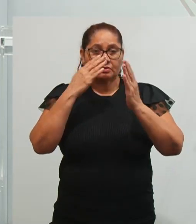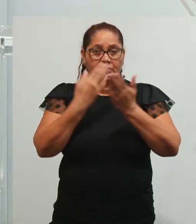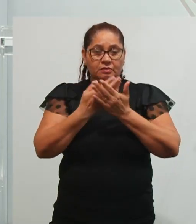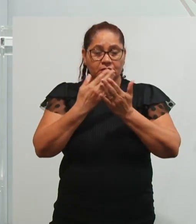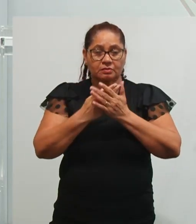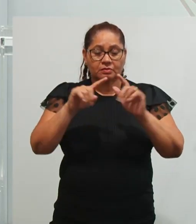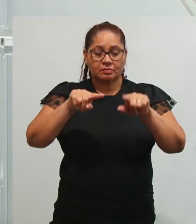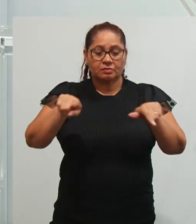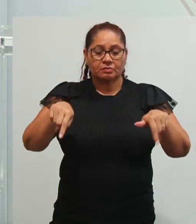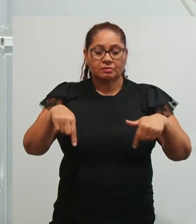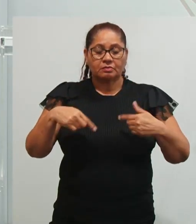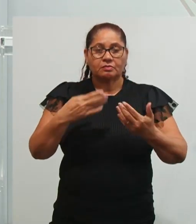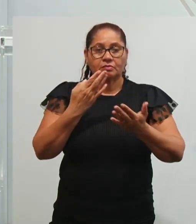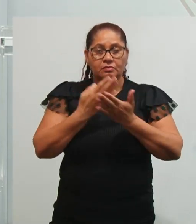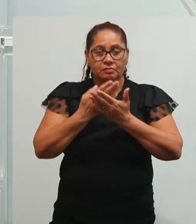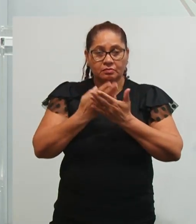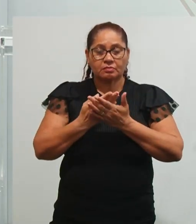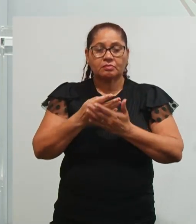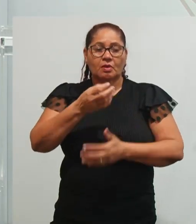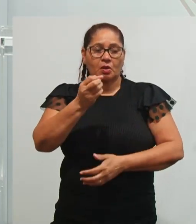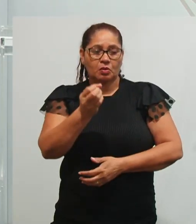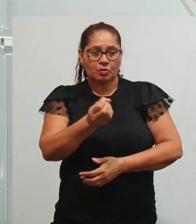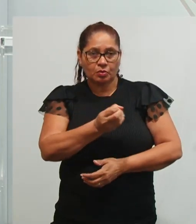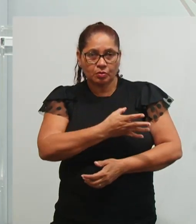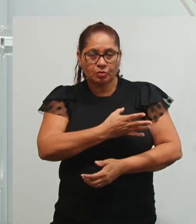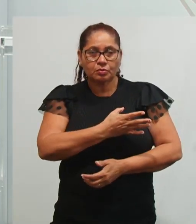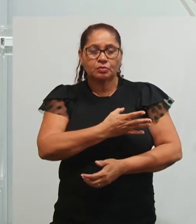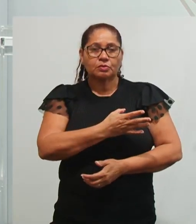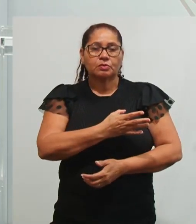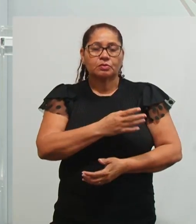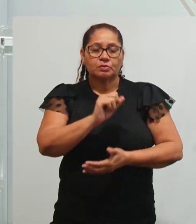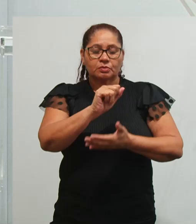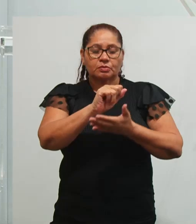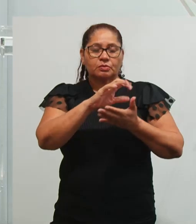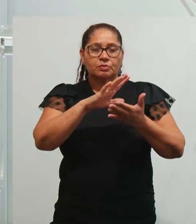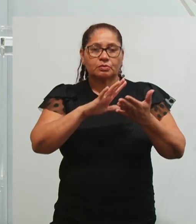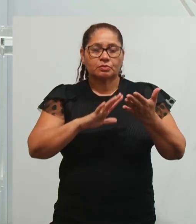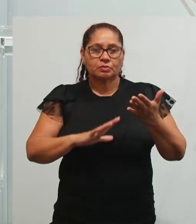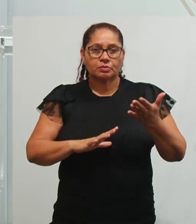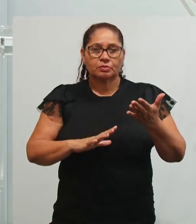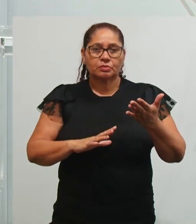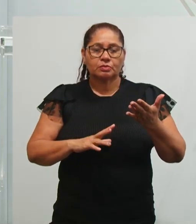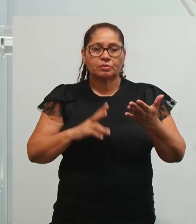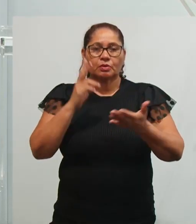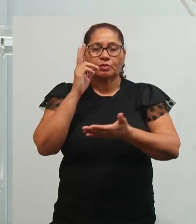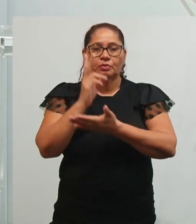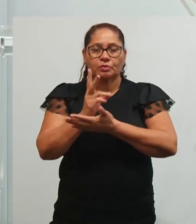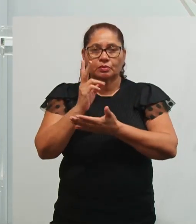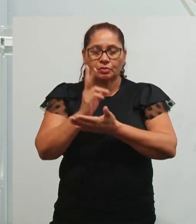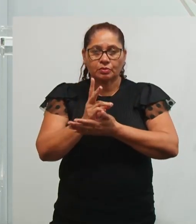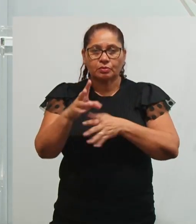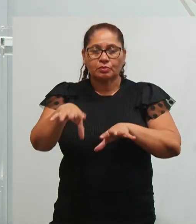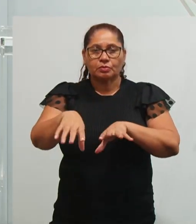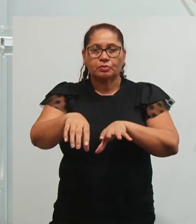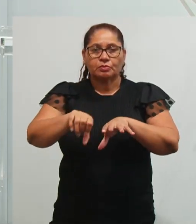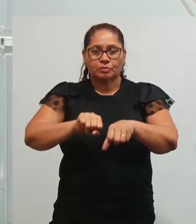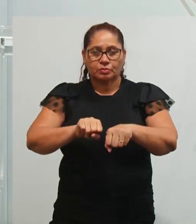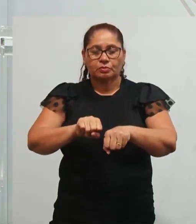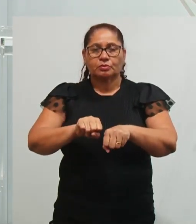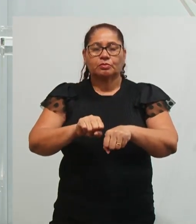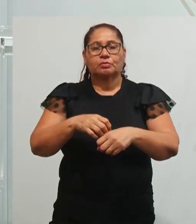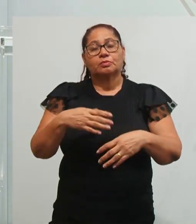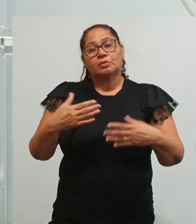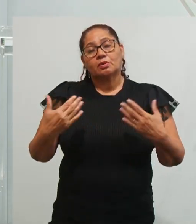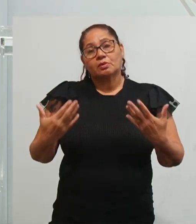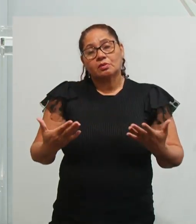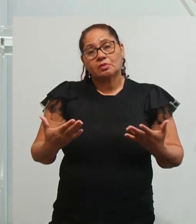aula, atribuições renováveis, né, atividades com contínuo formativo, então,